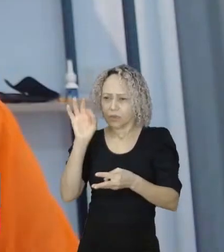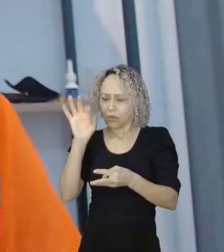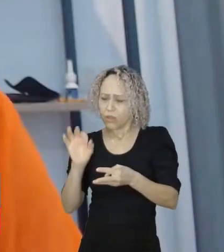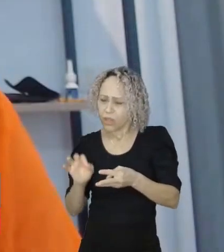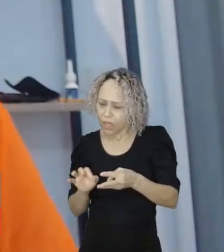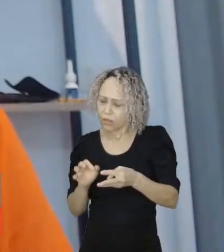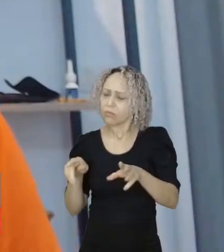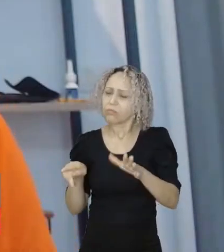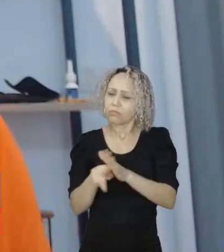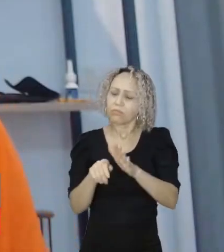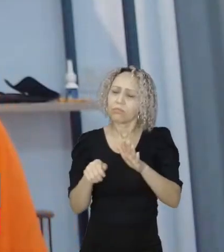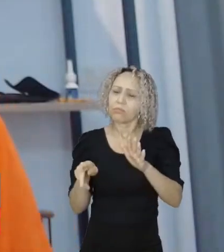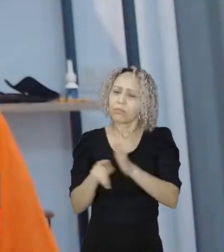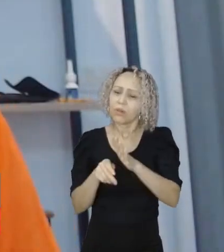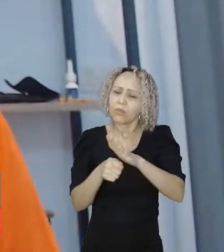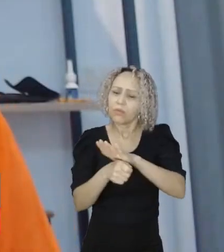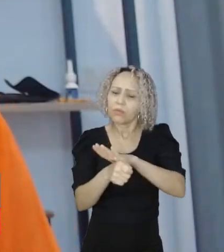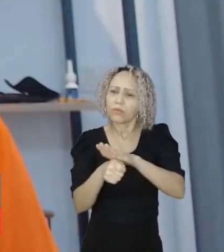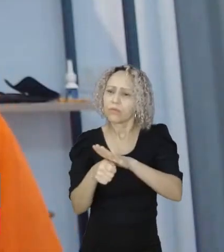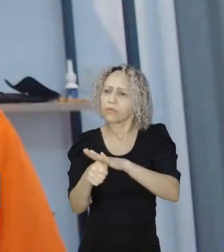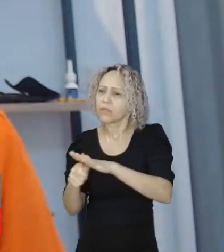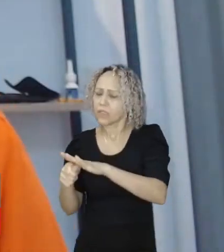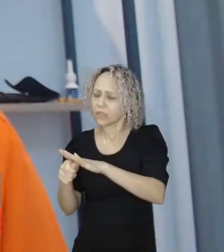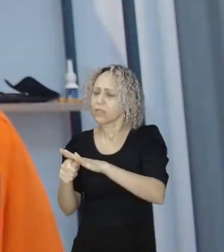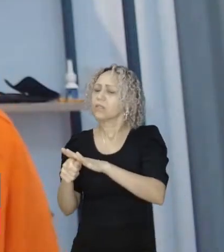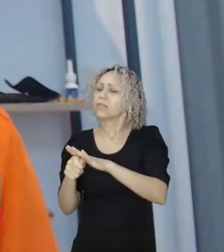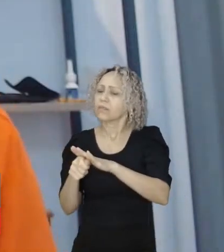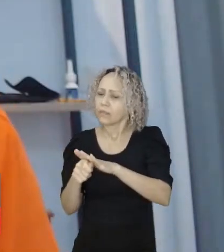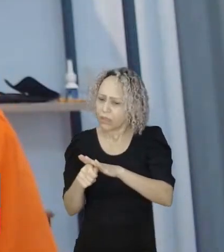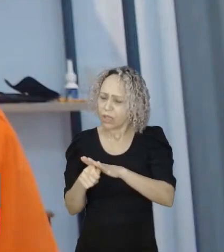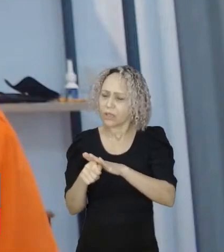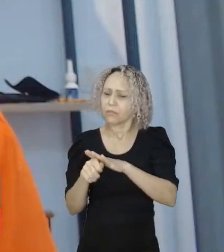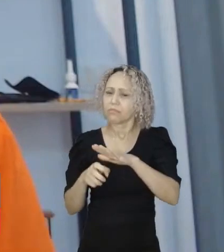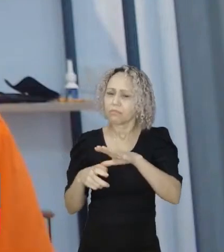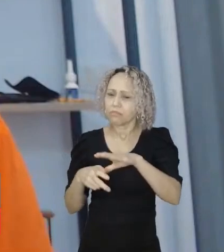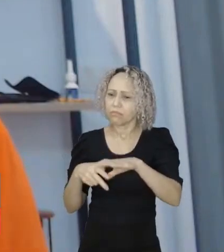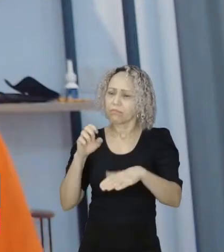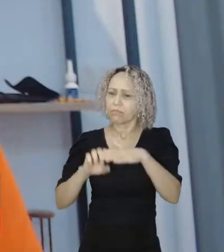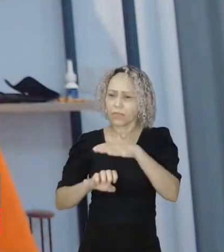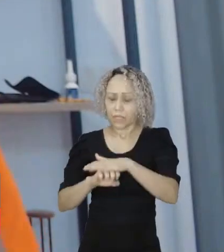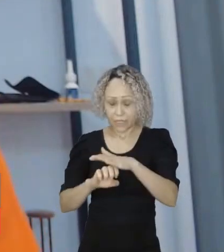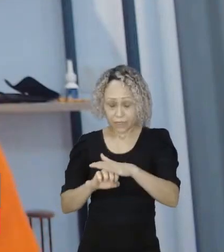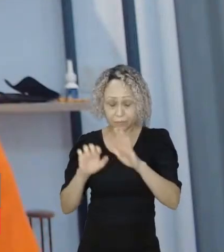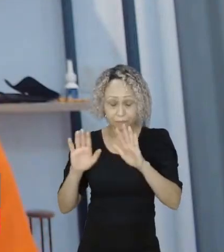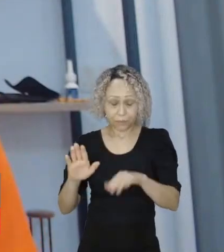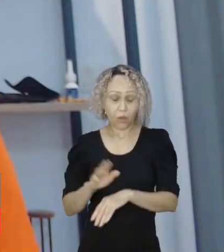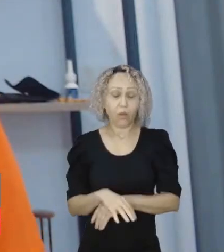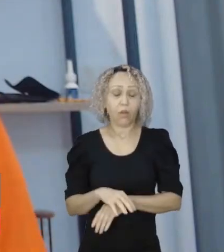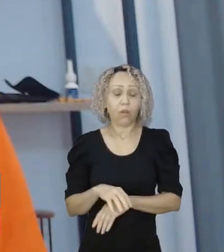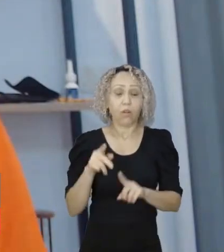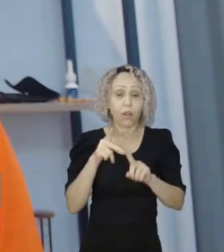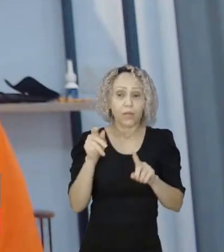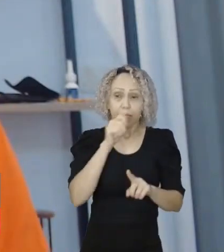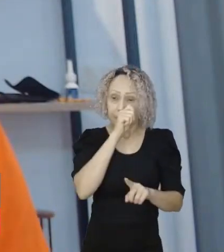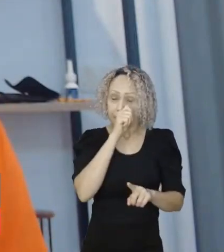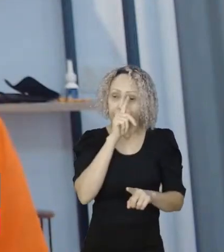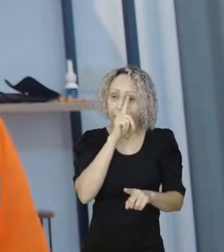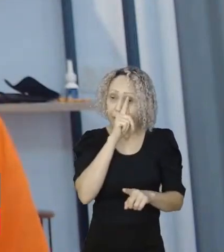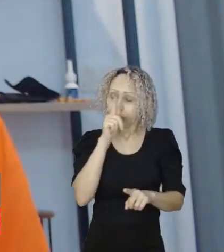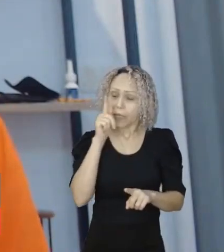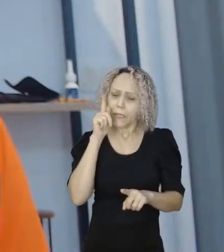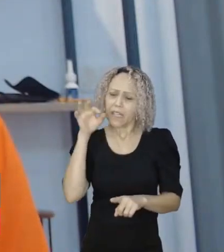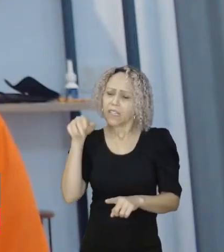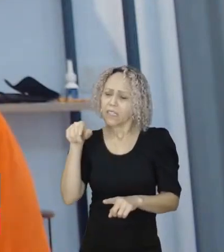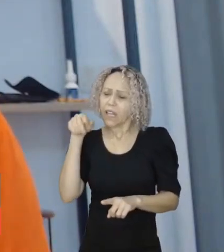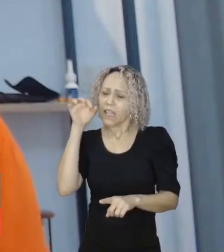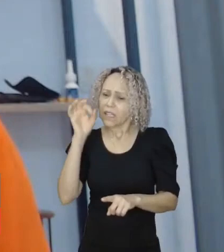empresa. Com relação às refinarias, a presidenta Gleisi Hoffmann ela está corretíssima em defender esse projeto, porque como o próprio